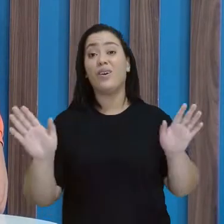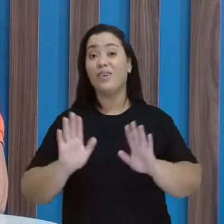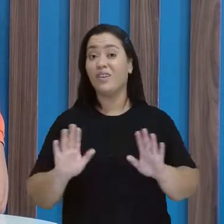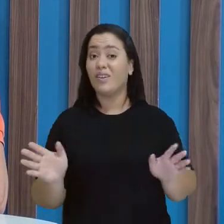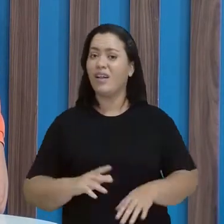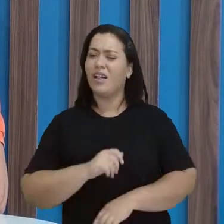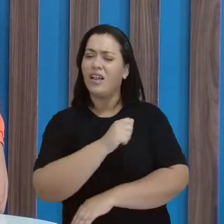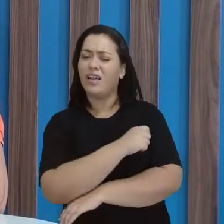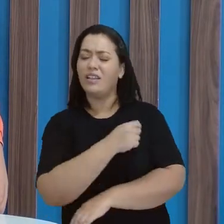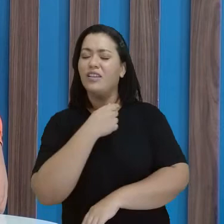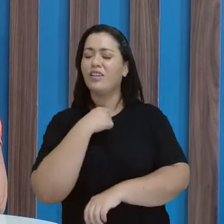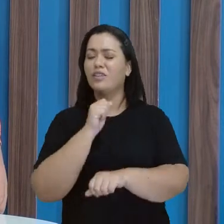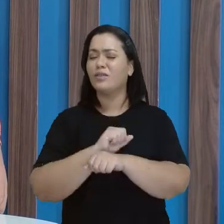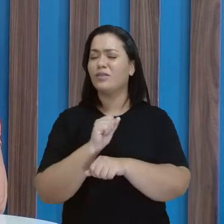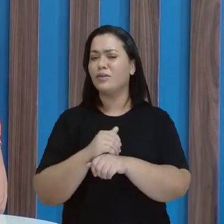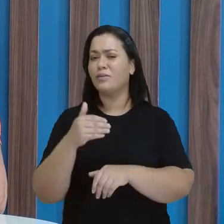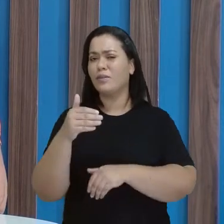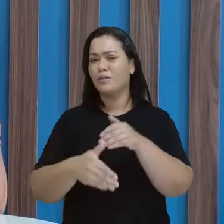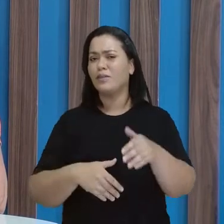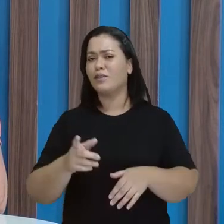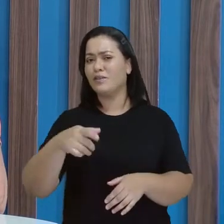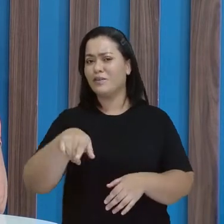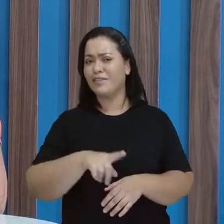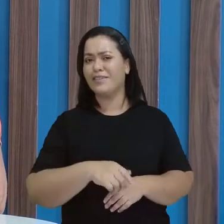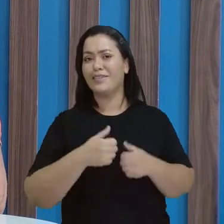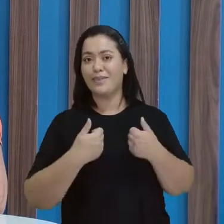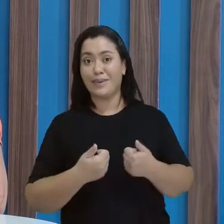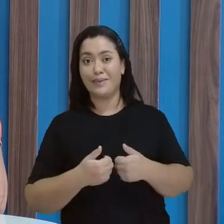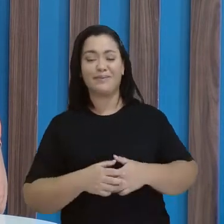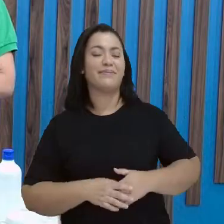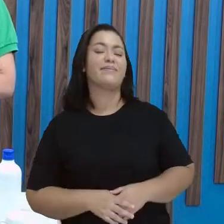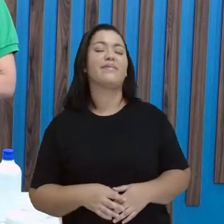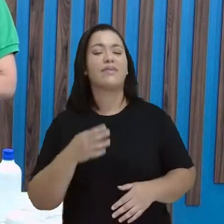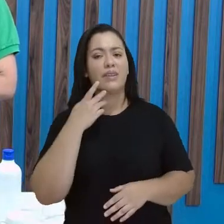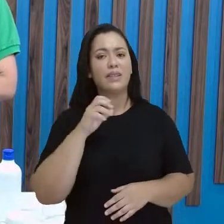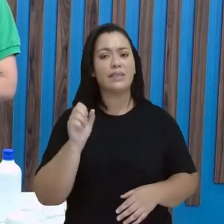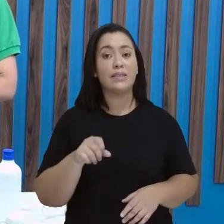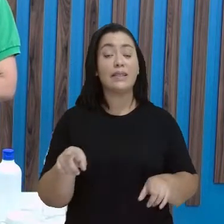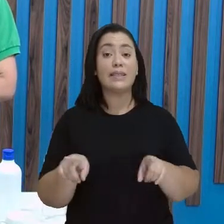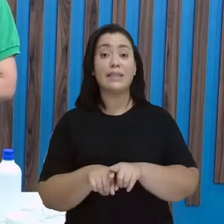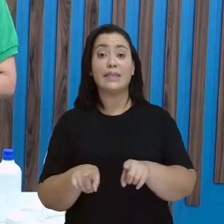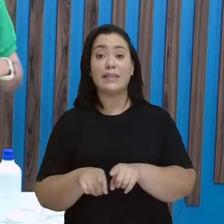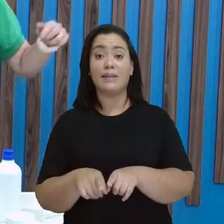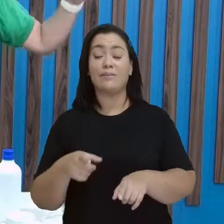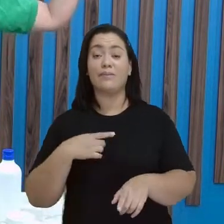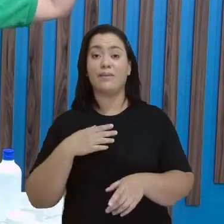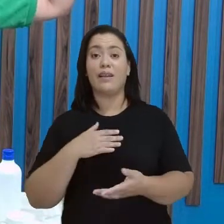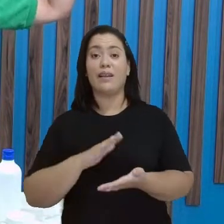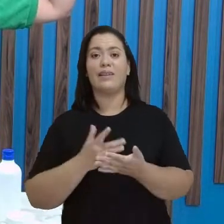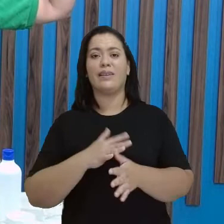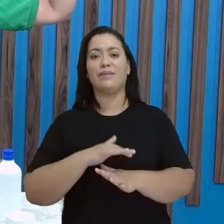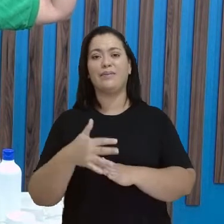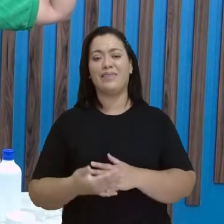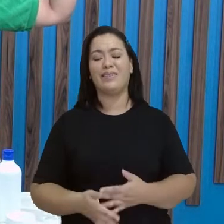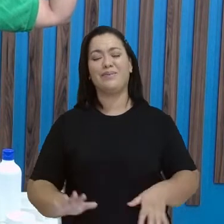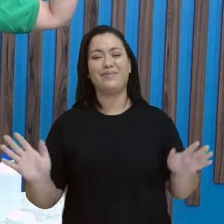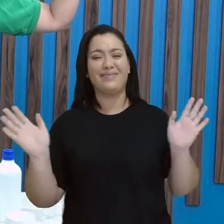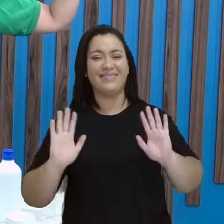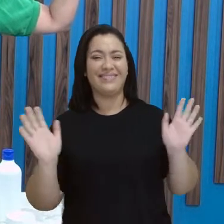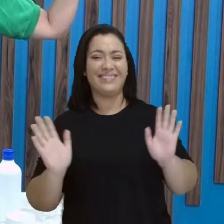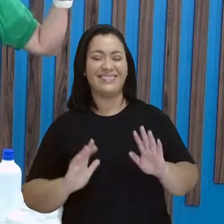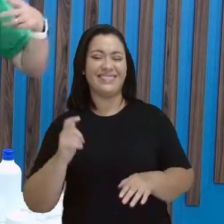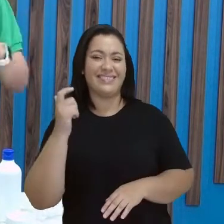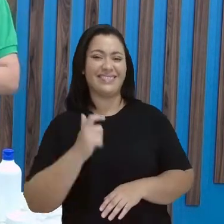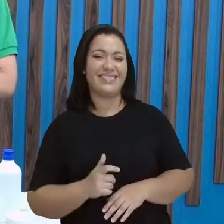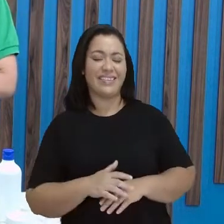Estou aqui só esperando a participação de vocês, tá? Isso mesmo. Também temos a nossa intérprete de Libras aqui no cantinho da